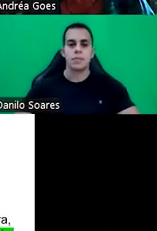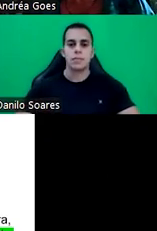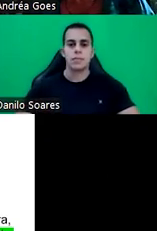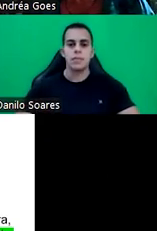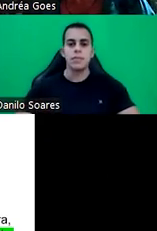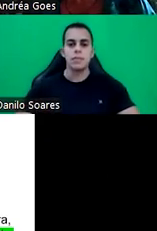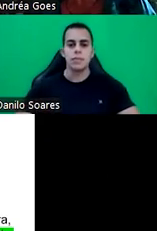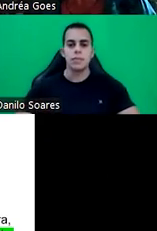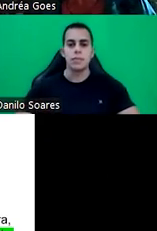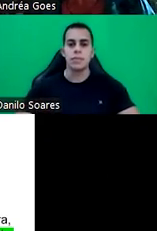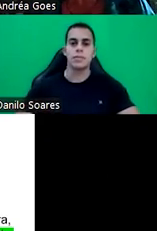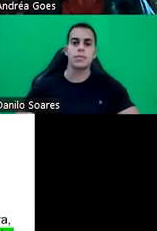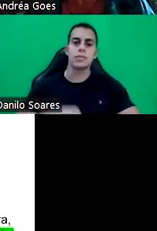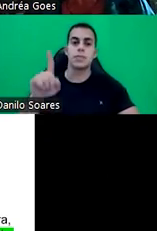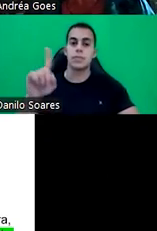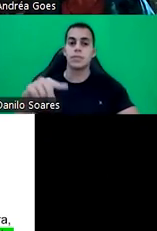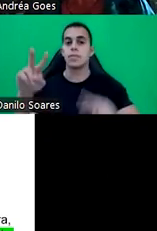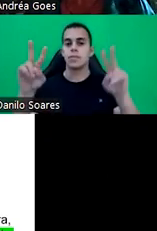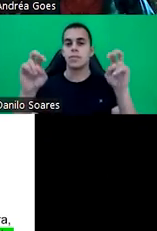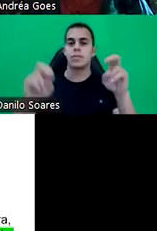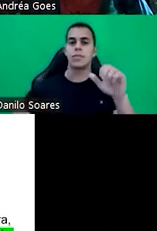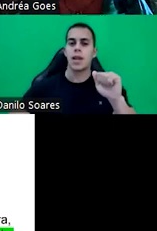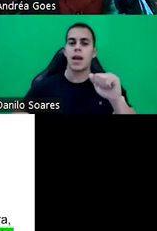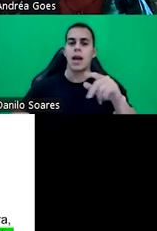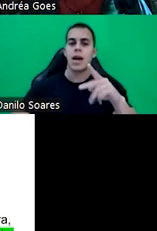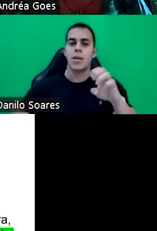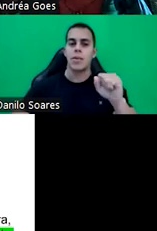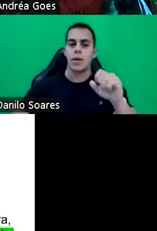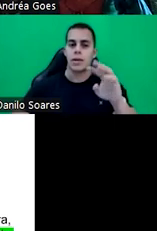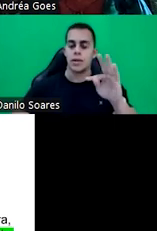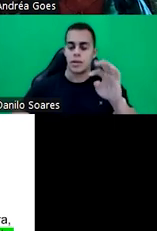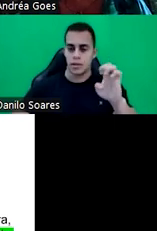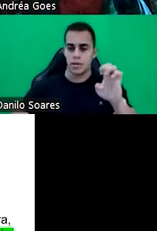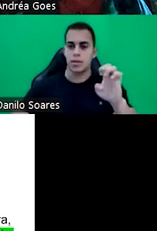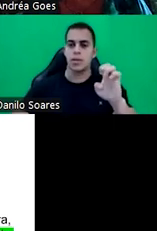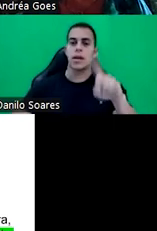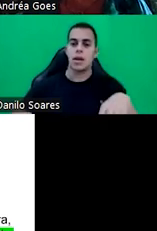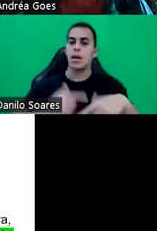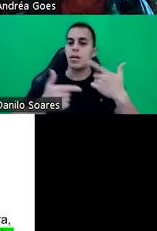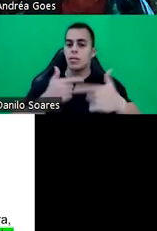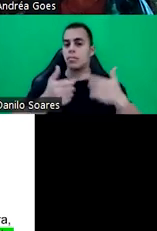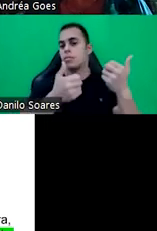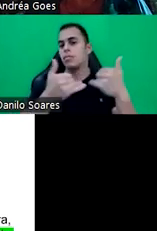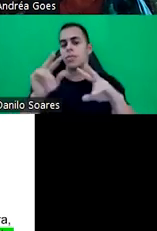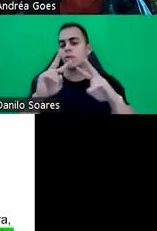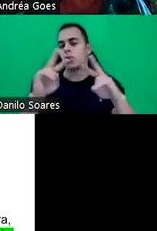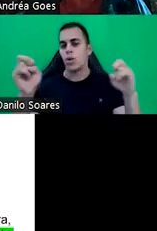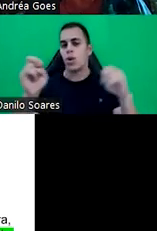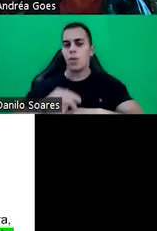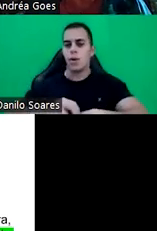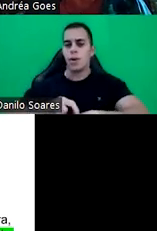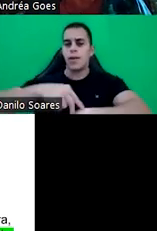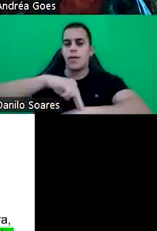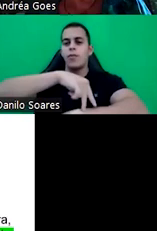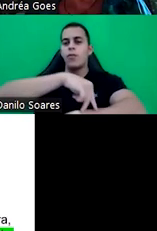Essa é A Peste, é uma obra também que a gente tem trabalhado, eu botei aqui para falar de evolução, porque a gente está falando de variações no